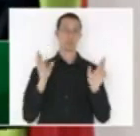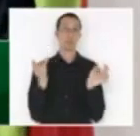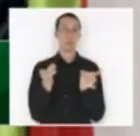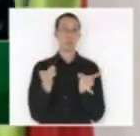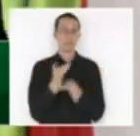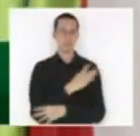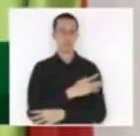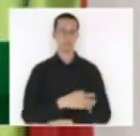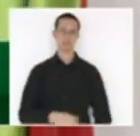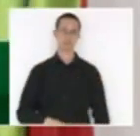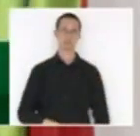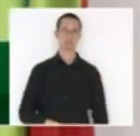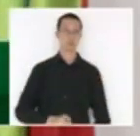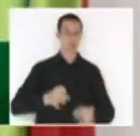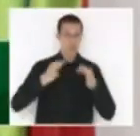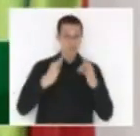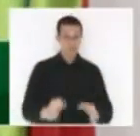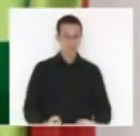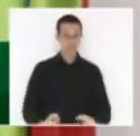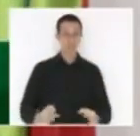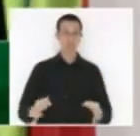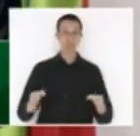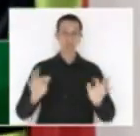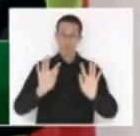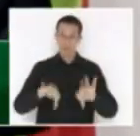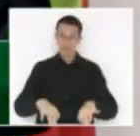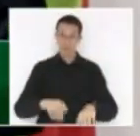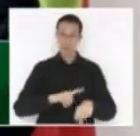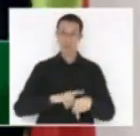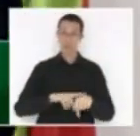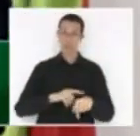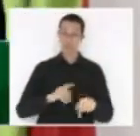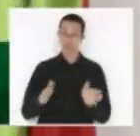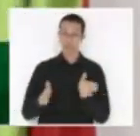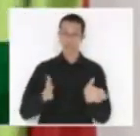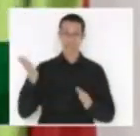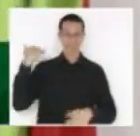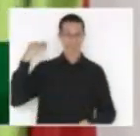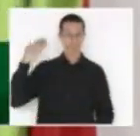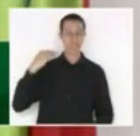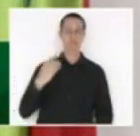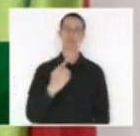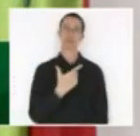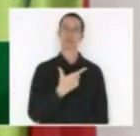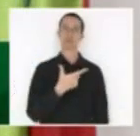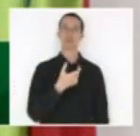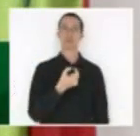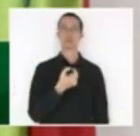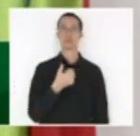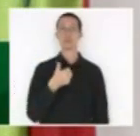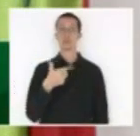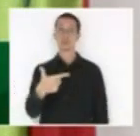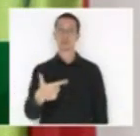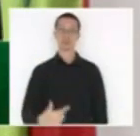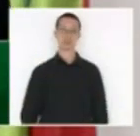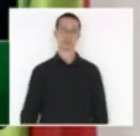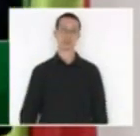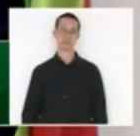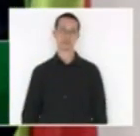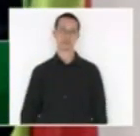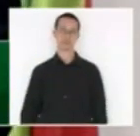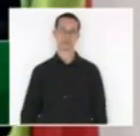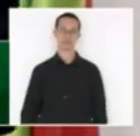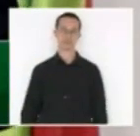era 2012 o prazo de finalização daquela obra. Para quem teve a oportunidade de